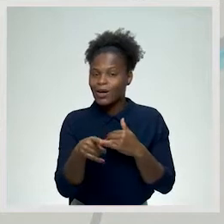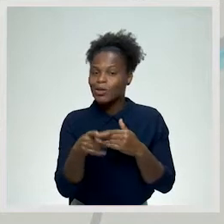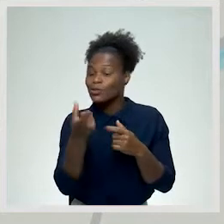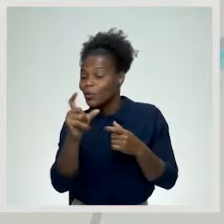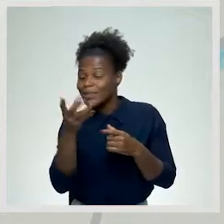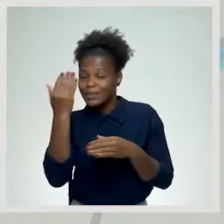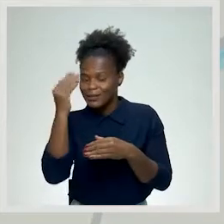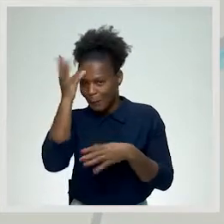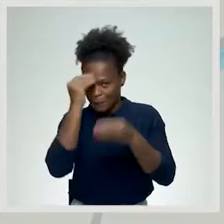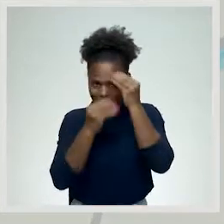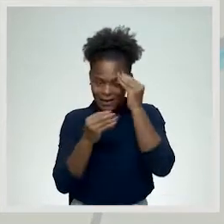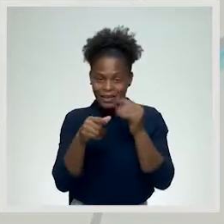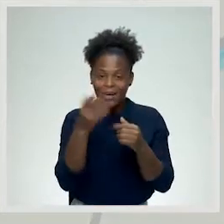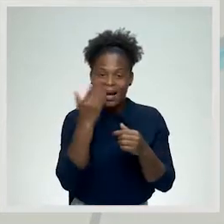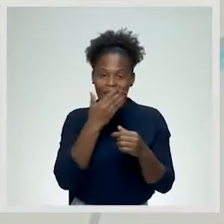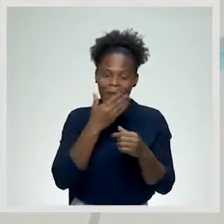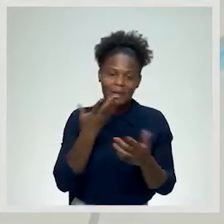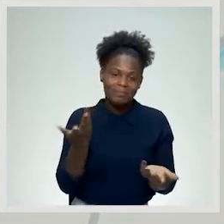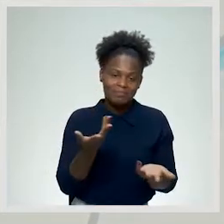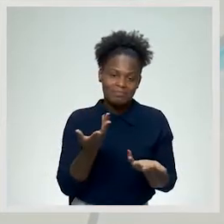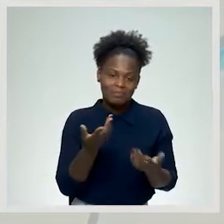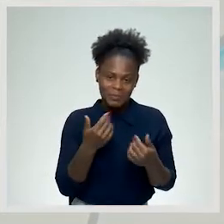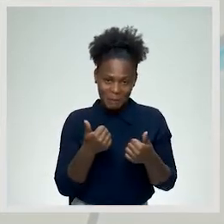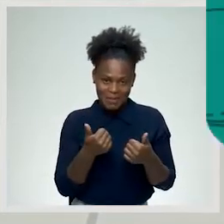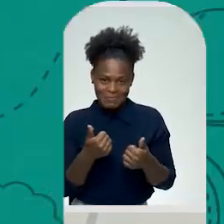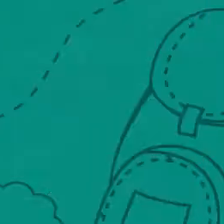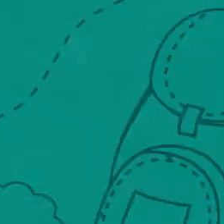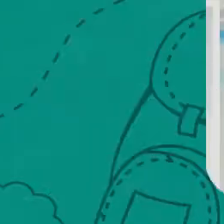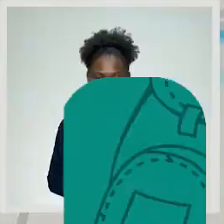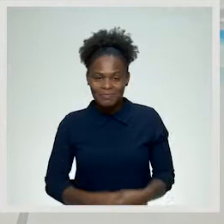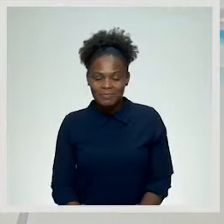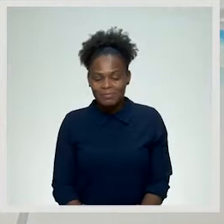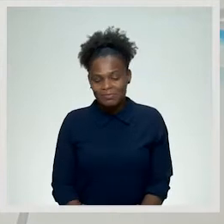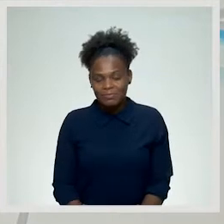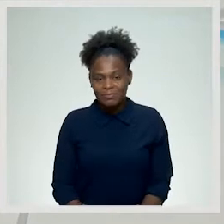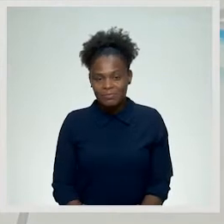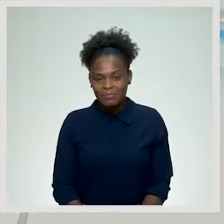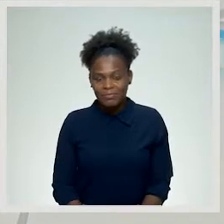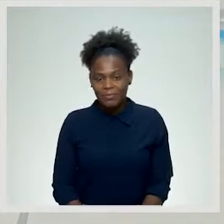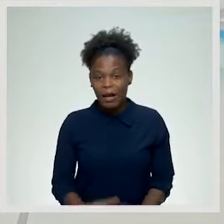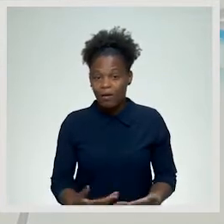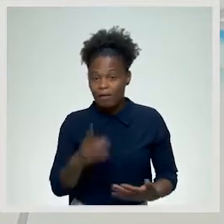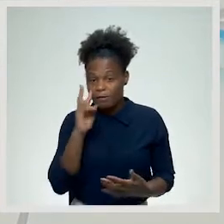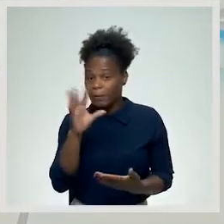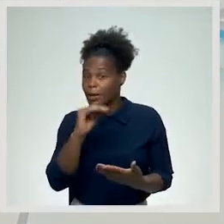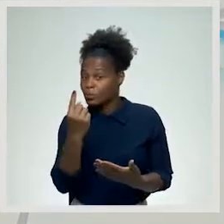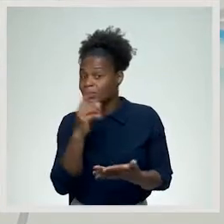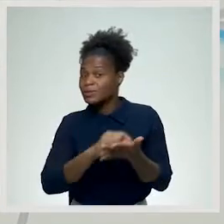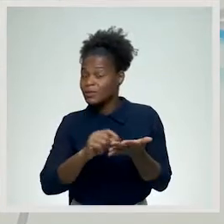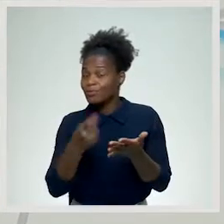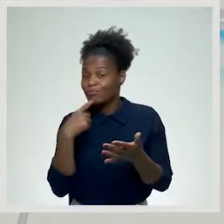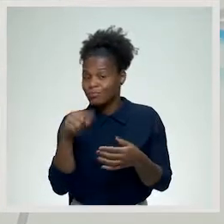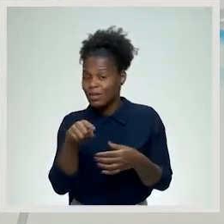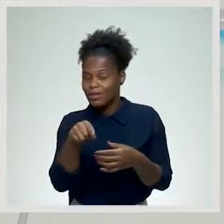conceitos aprendidos na aula. Muito bem? Então, nós vamos ver mais um exercício que